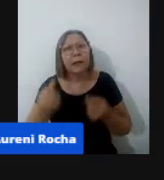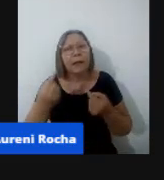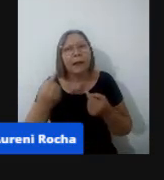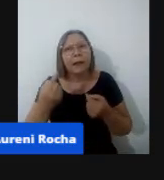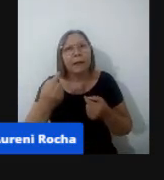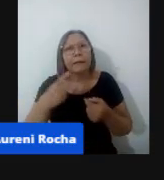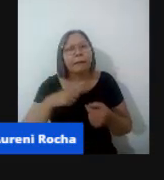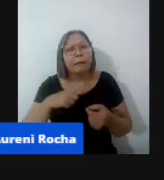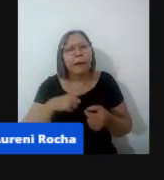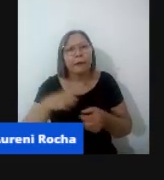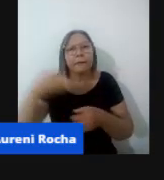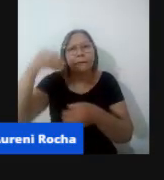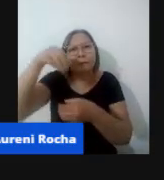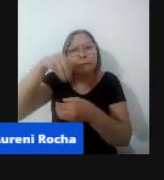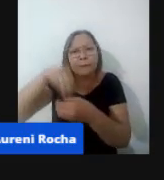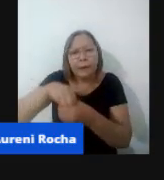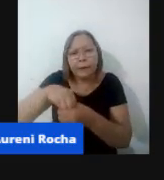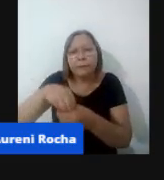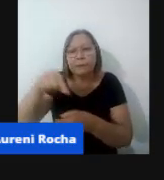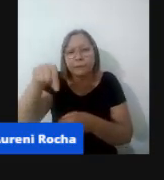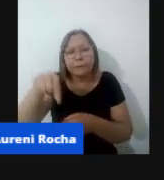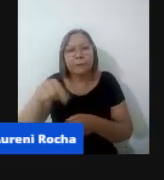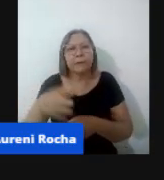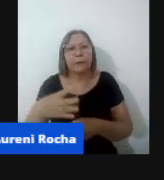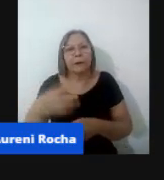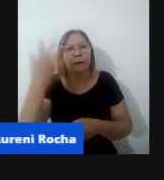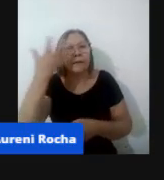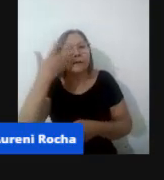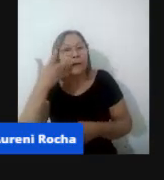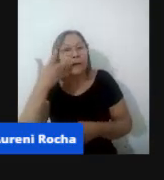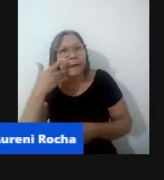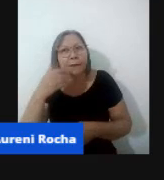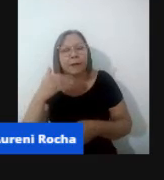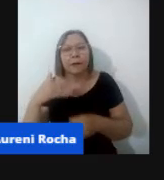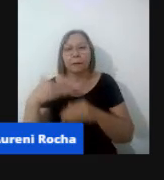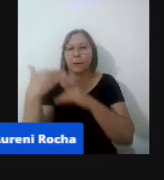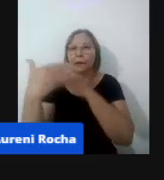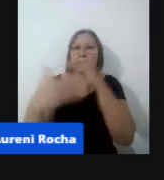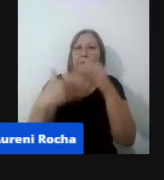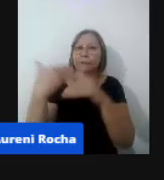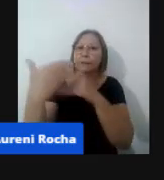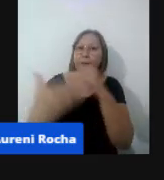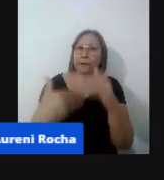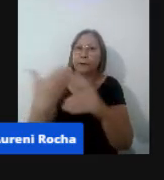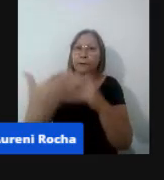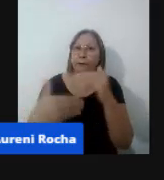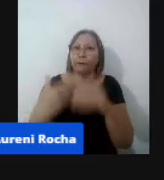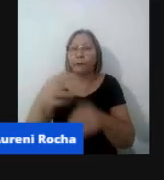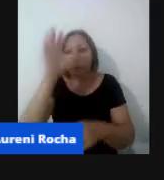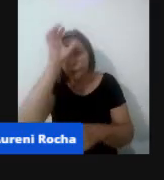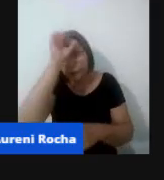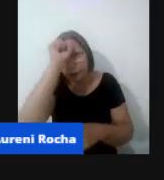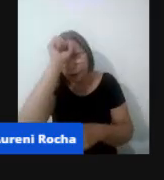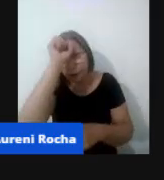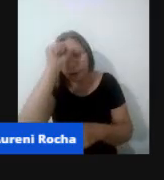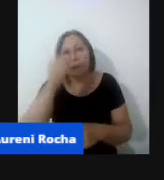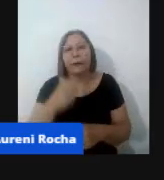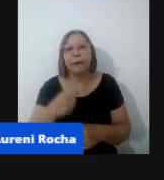no processo de aprendizagem dessa criança, né? E a partir daí nós temos alguns instrumentos que nos